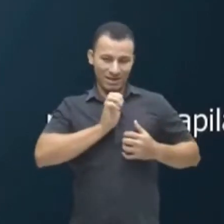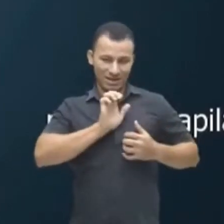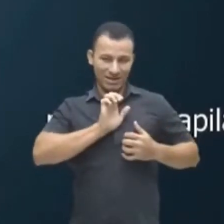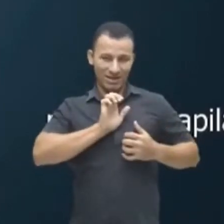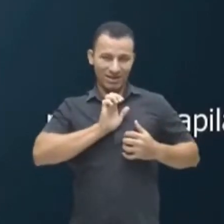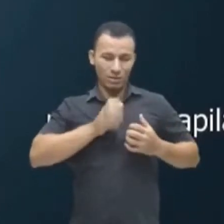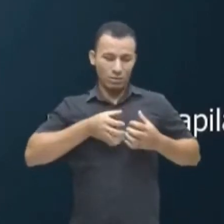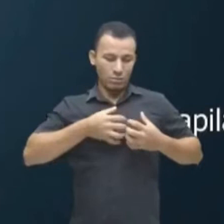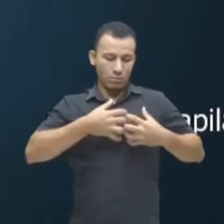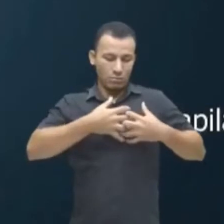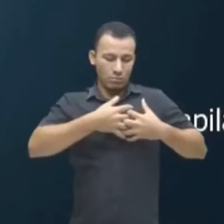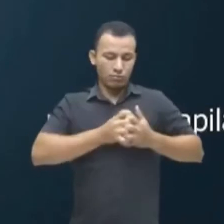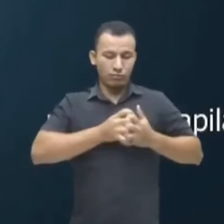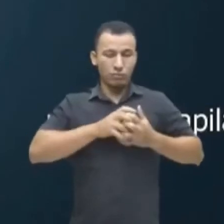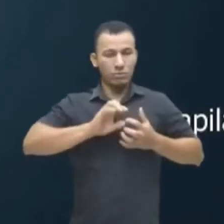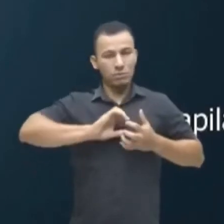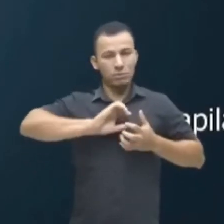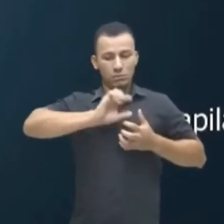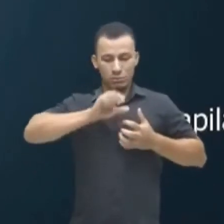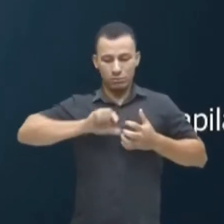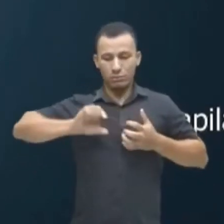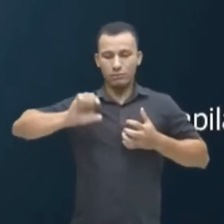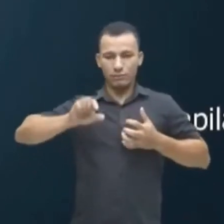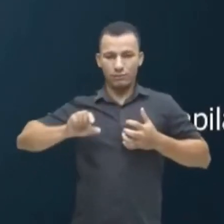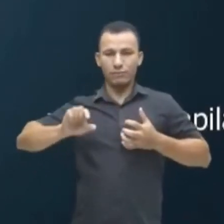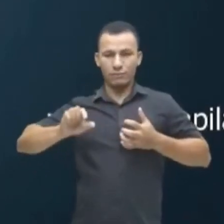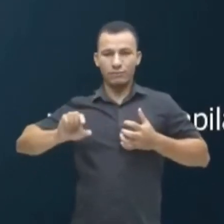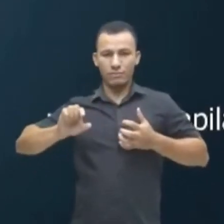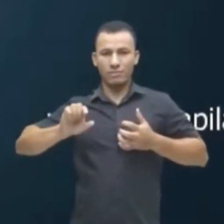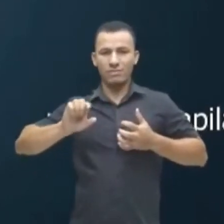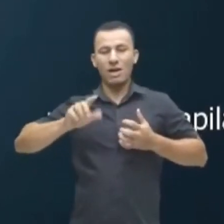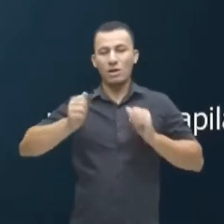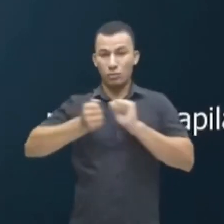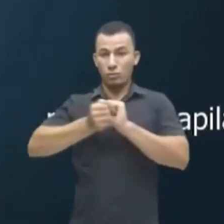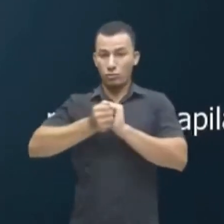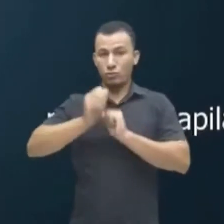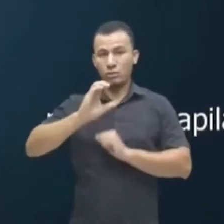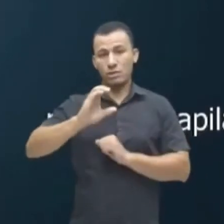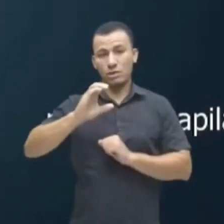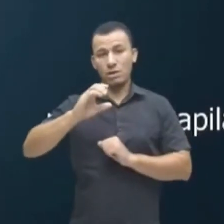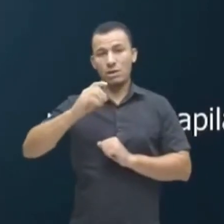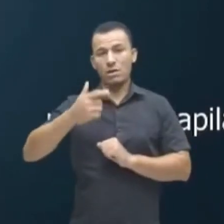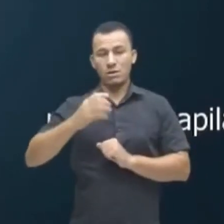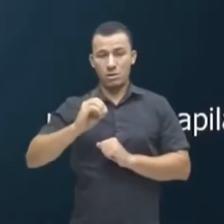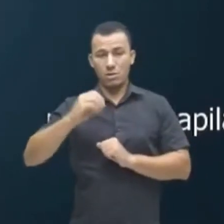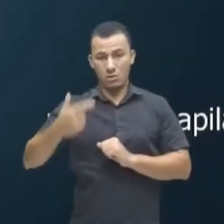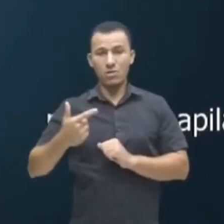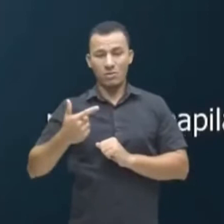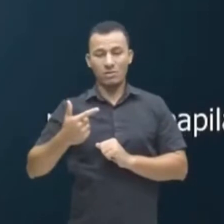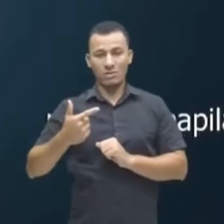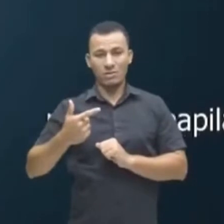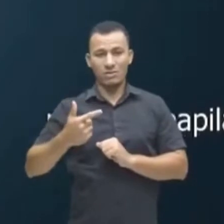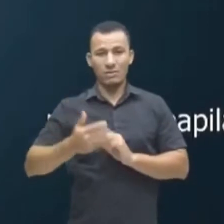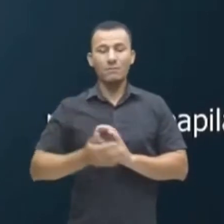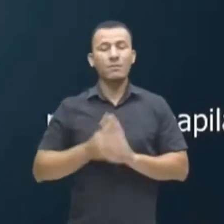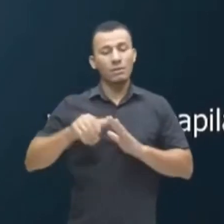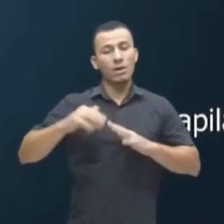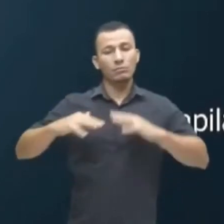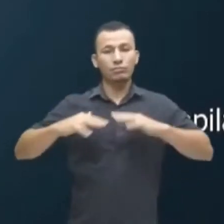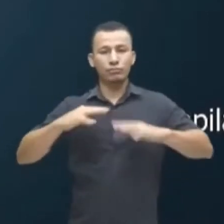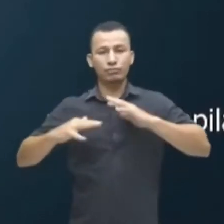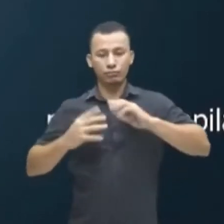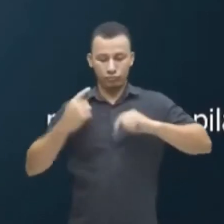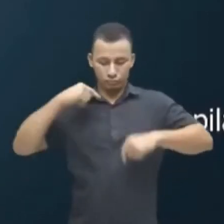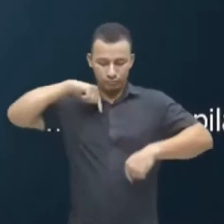vai do átrio esquerdo para o ventrículo esquerdo, e do ventrículo esquerdo ele manda para todo